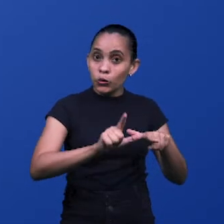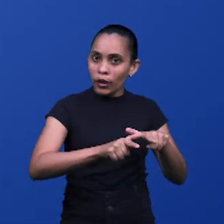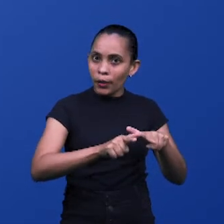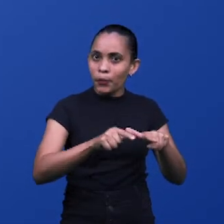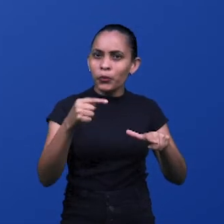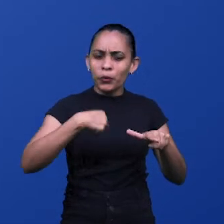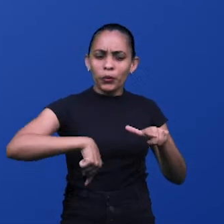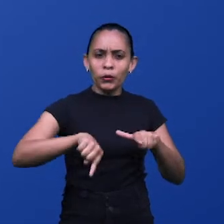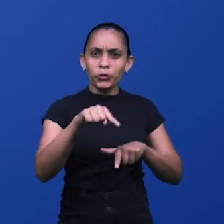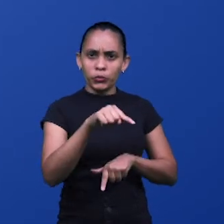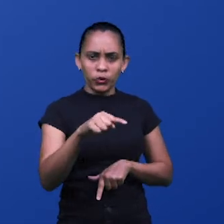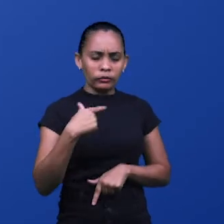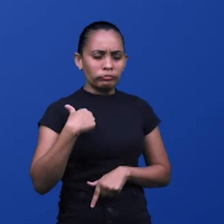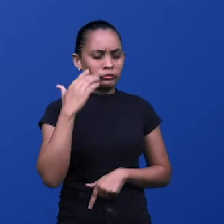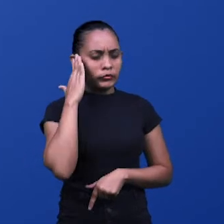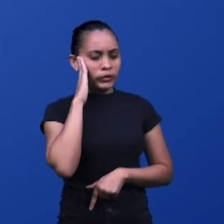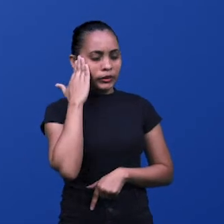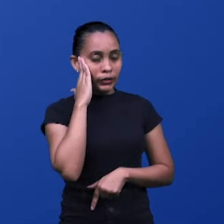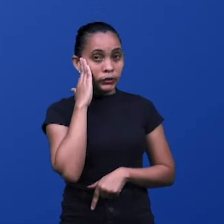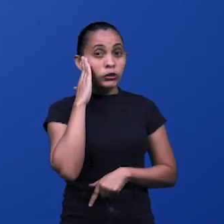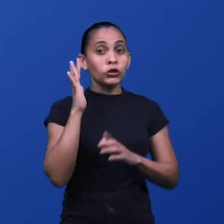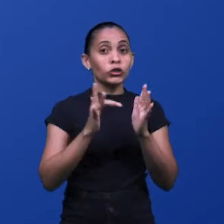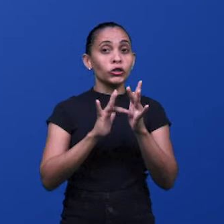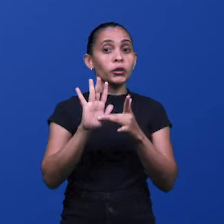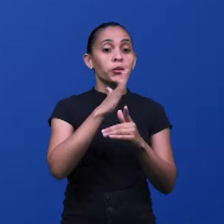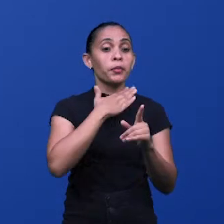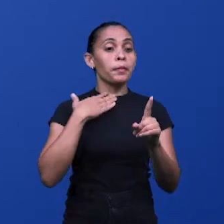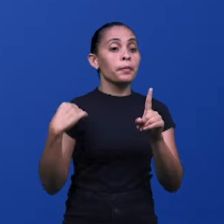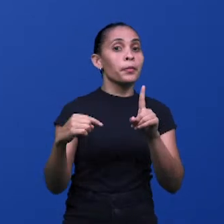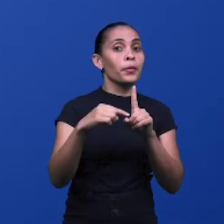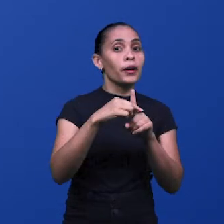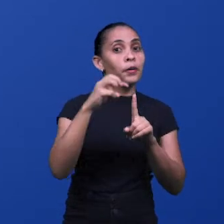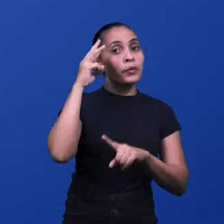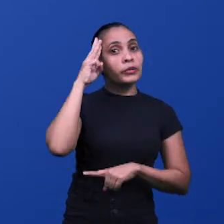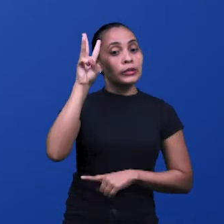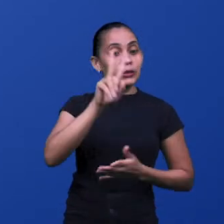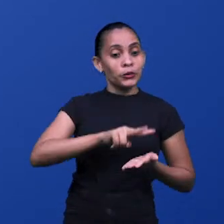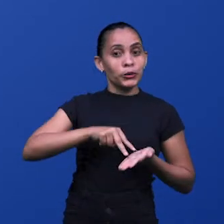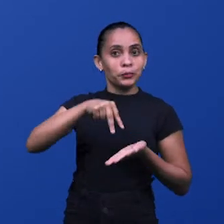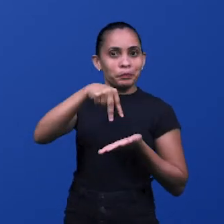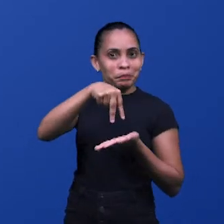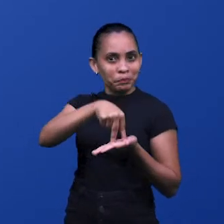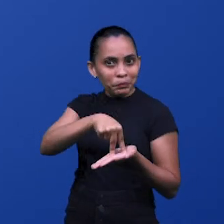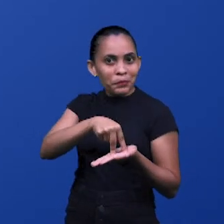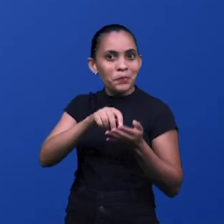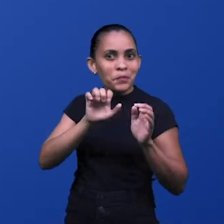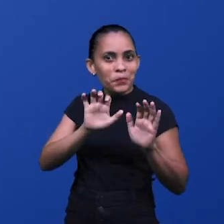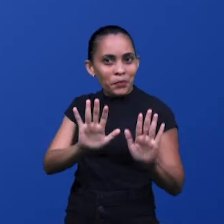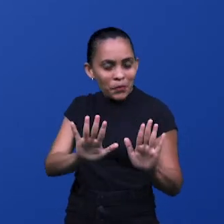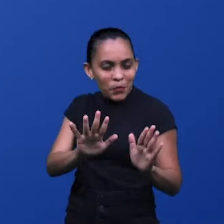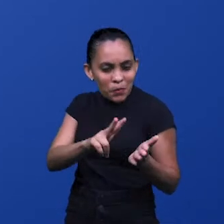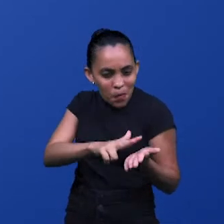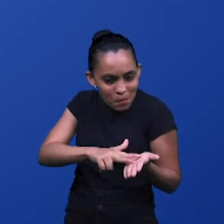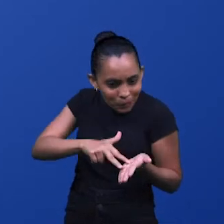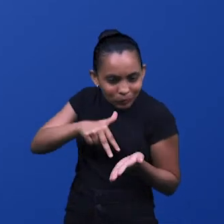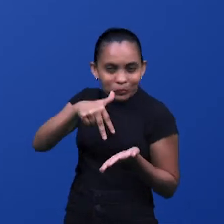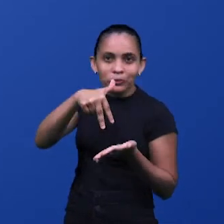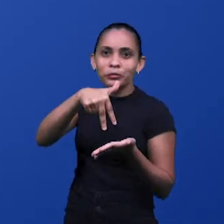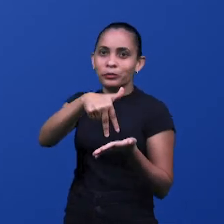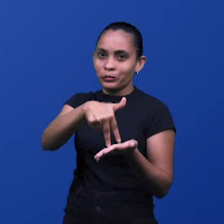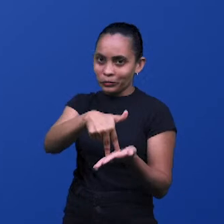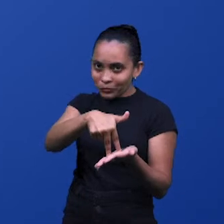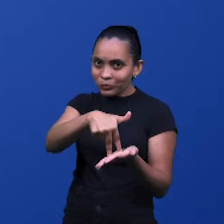isso para a morte e a ressurreição do Senhor, a gente vê que quando ele ressuscita,